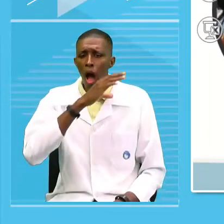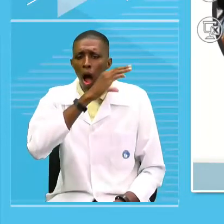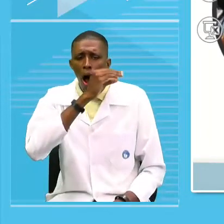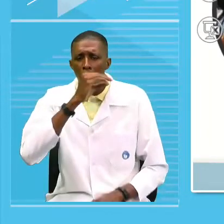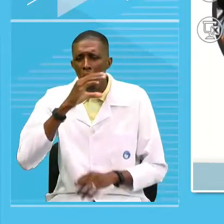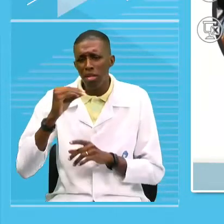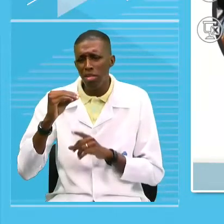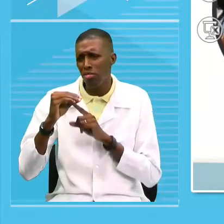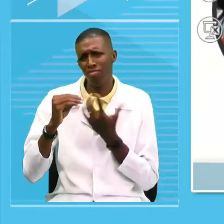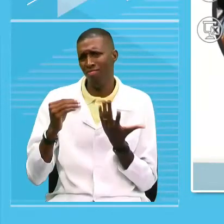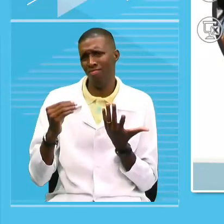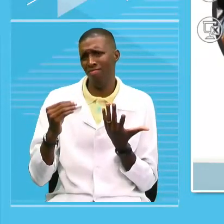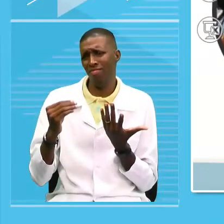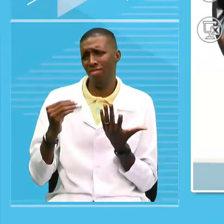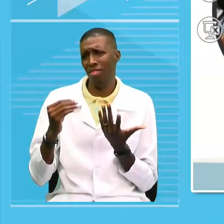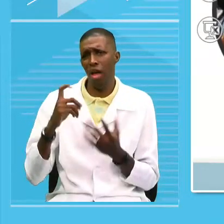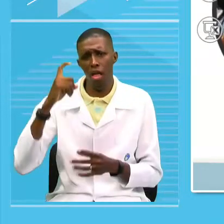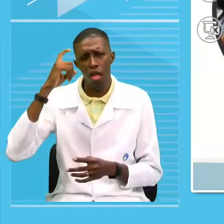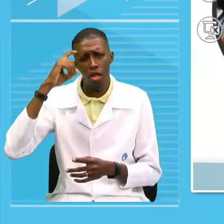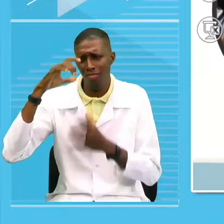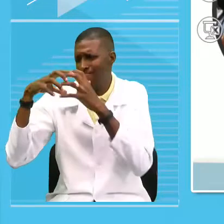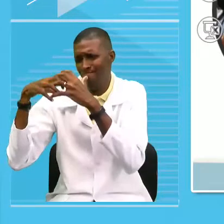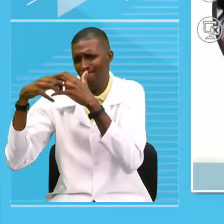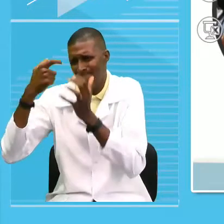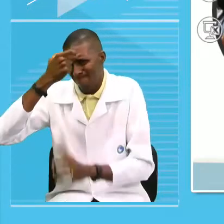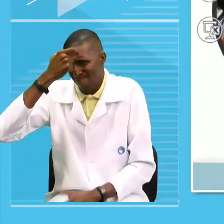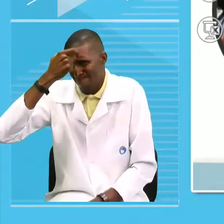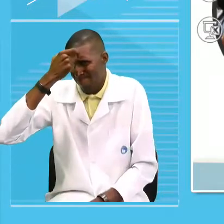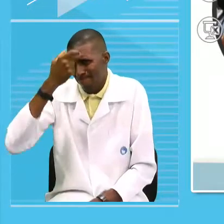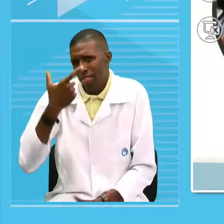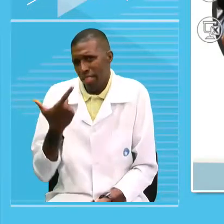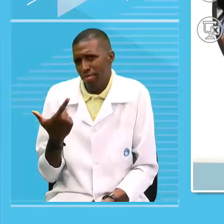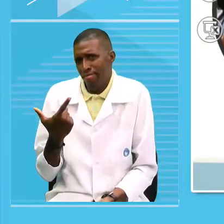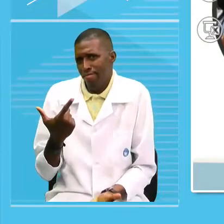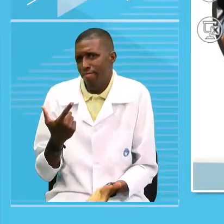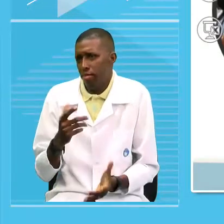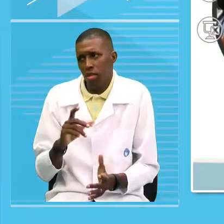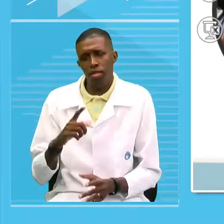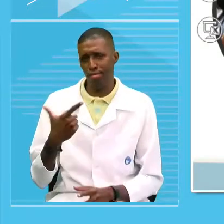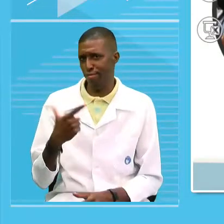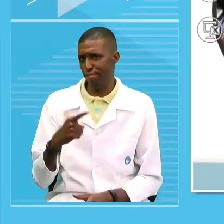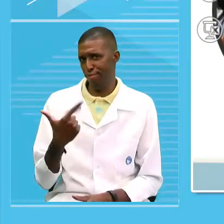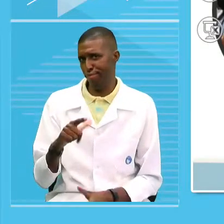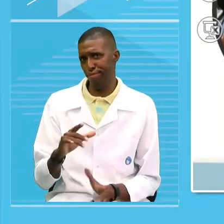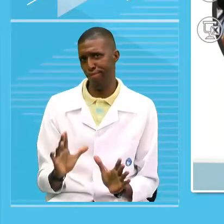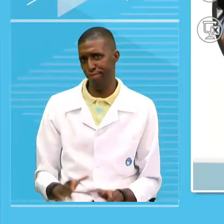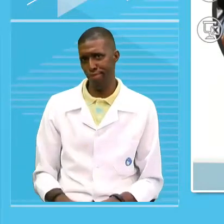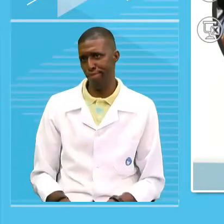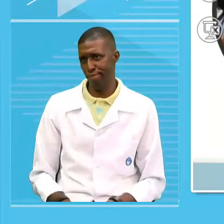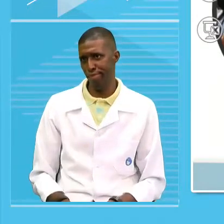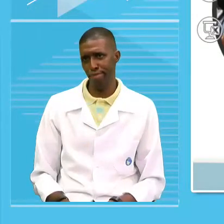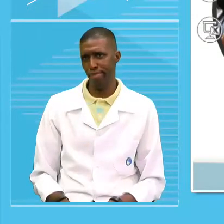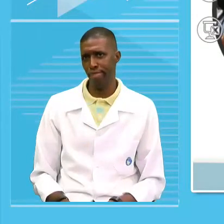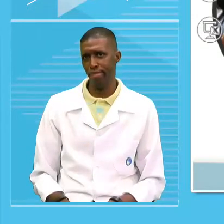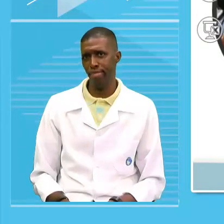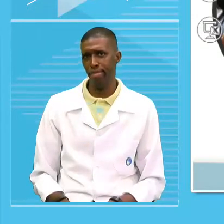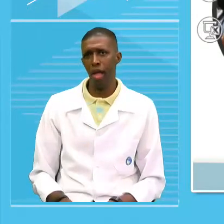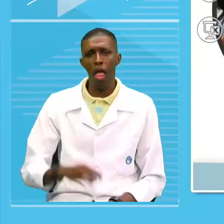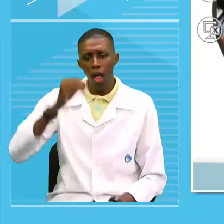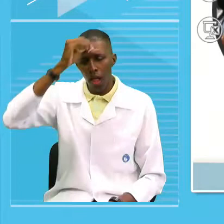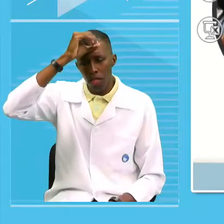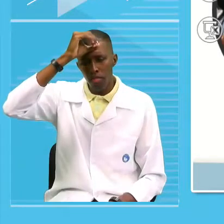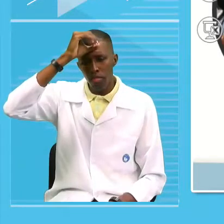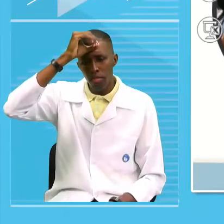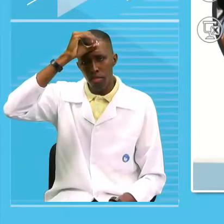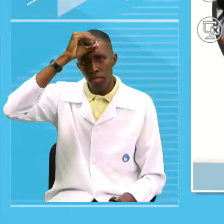E aí isso é o que gente ela é vai ter um choque ela tá vai se sentir desconfortável